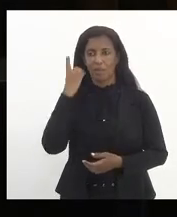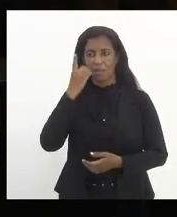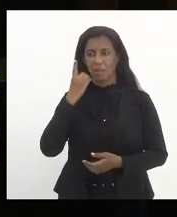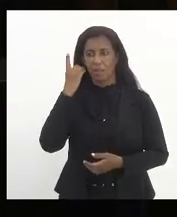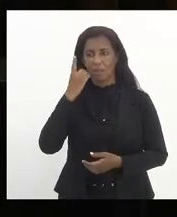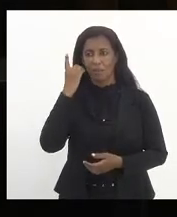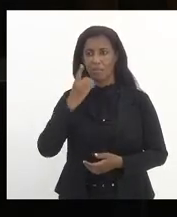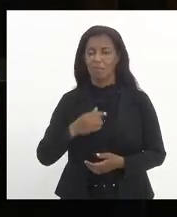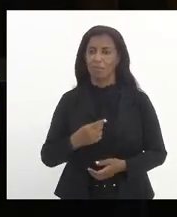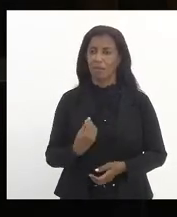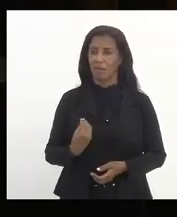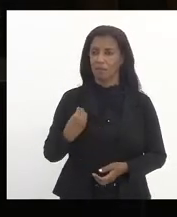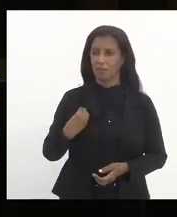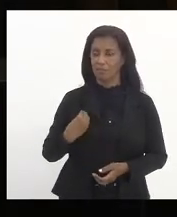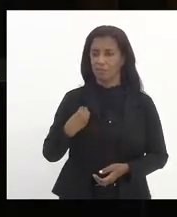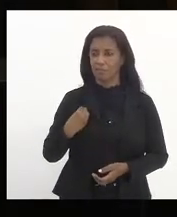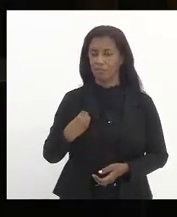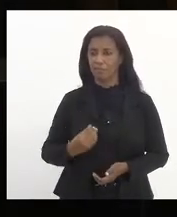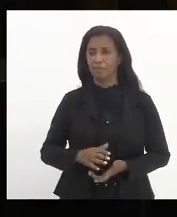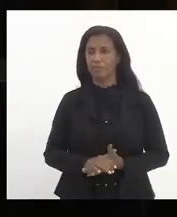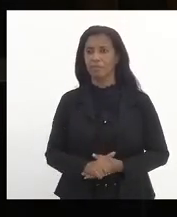deputados presentes,